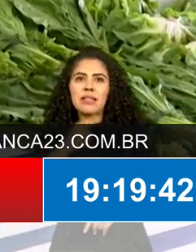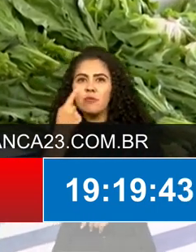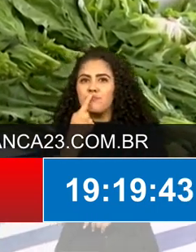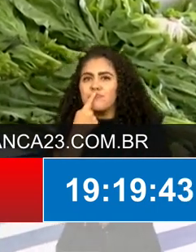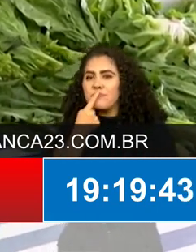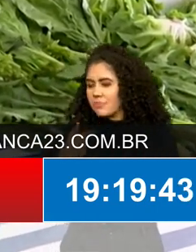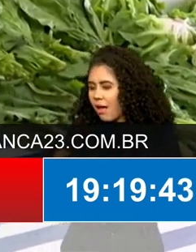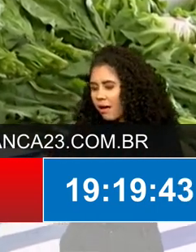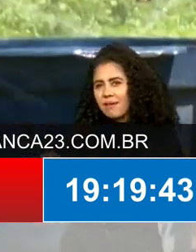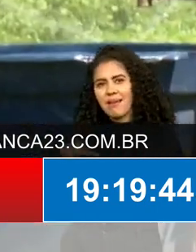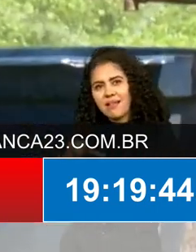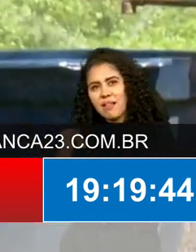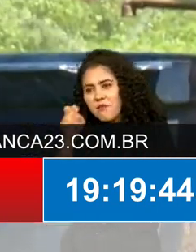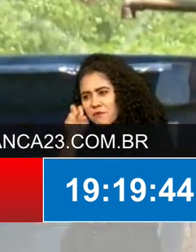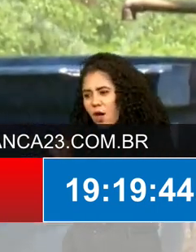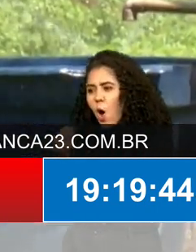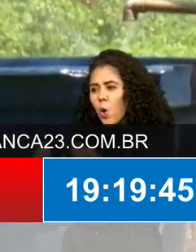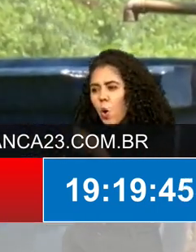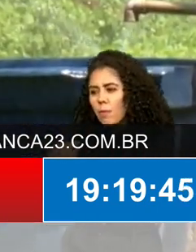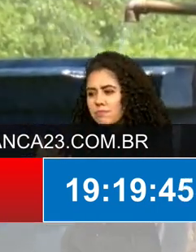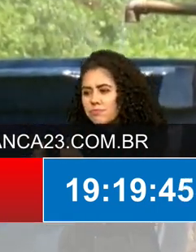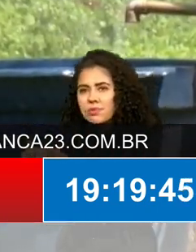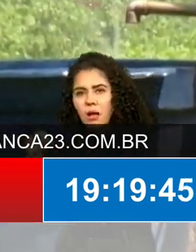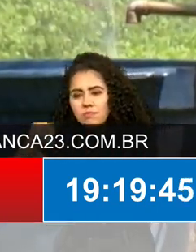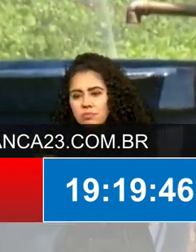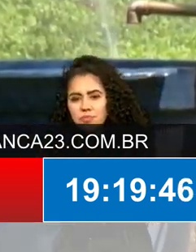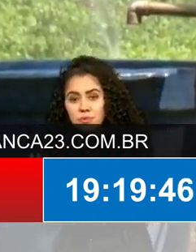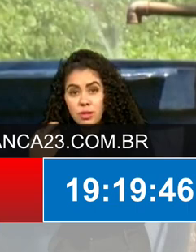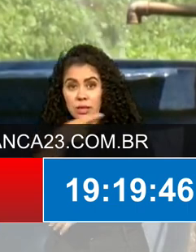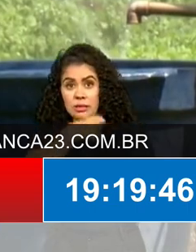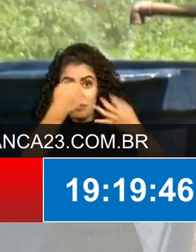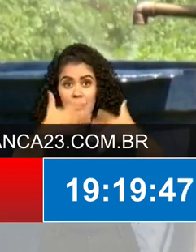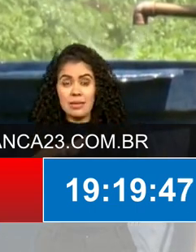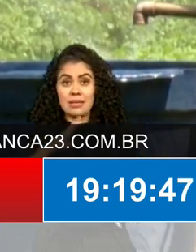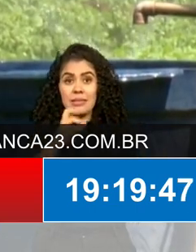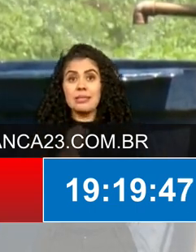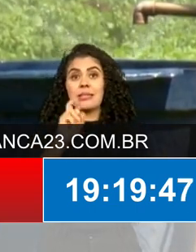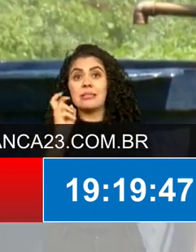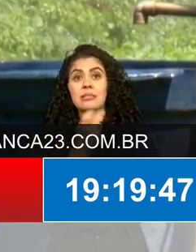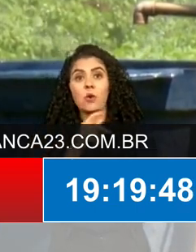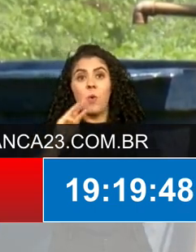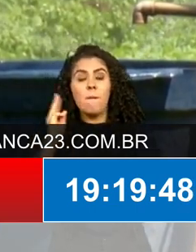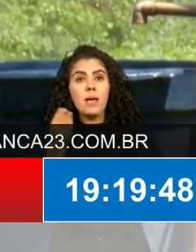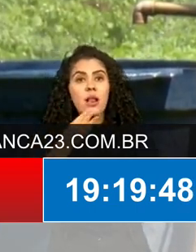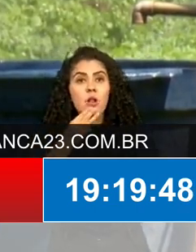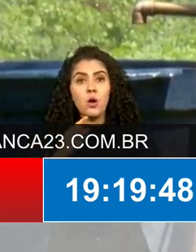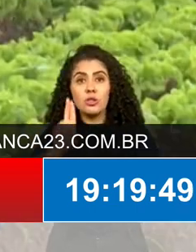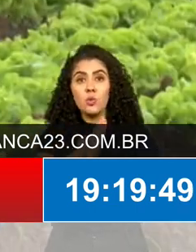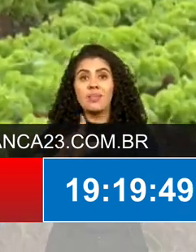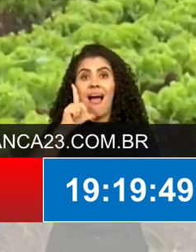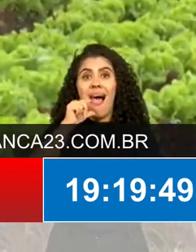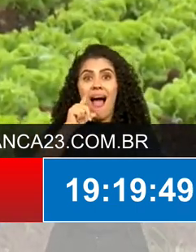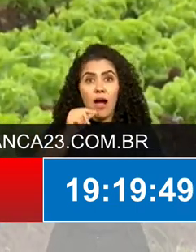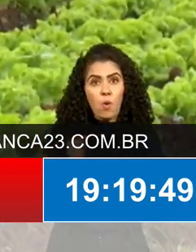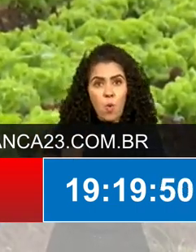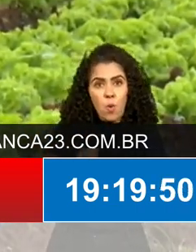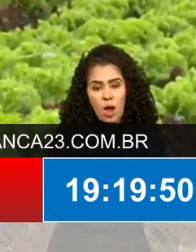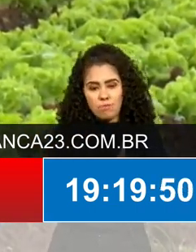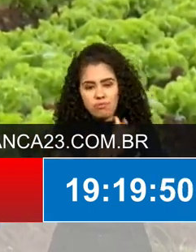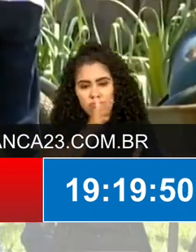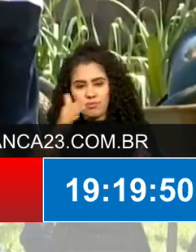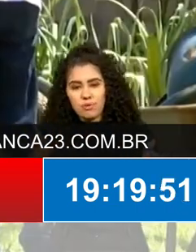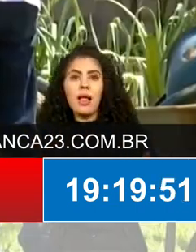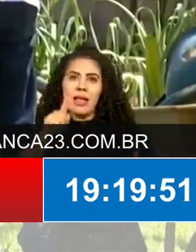né, produzindo. Para a irrigação, são 5 milhões e 200 mil litros de água por ano, que vem da